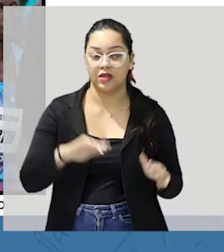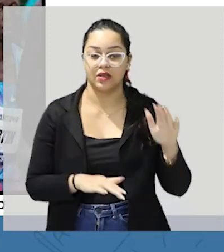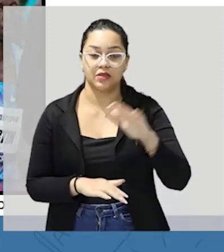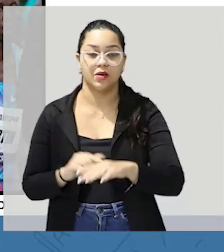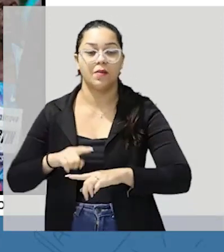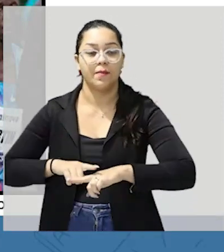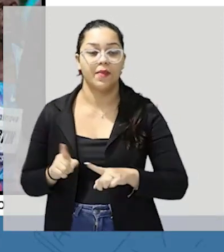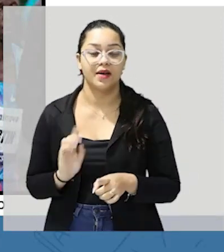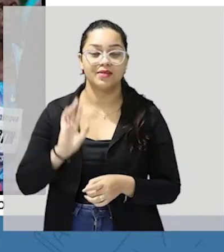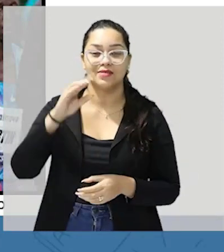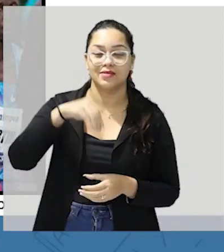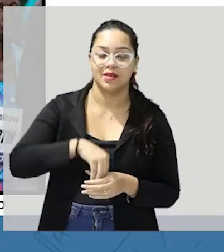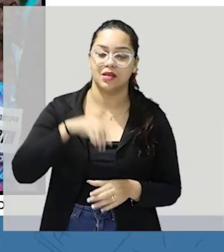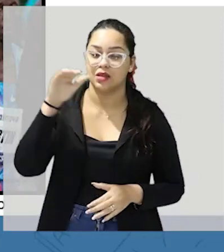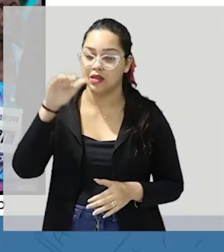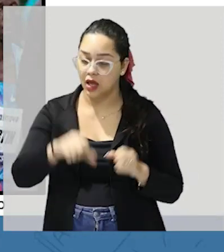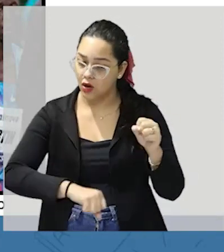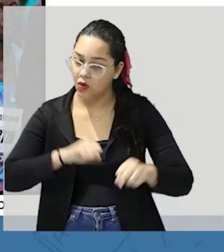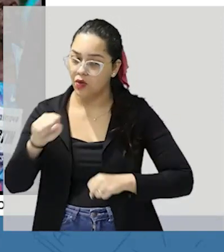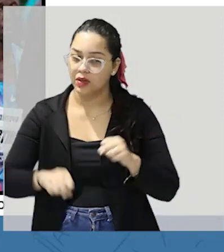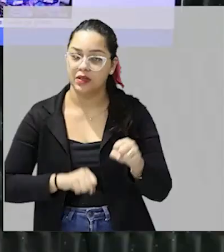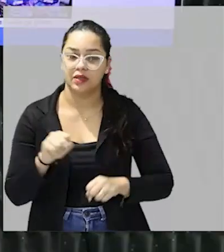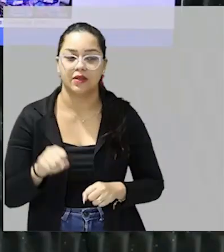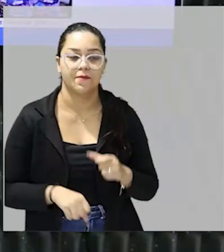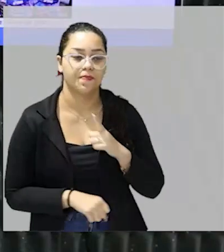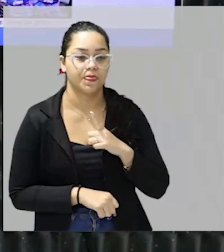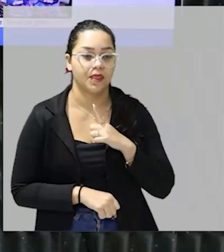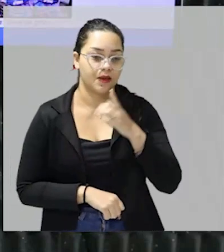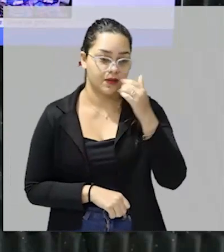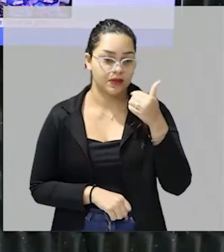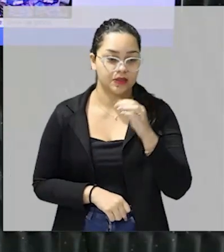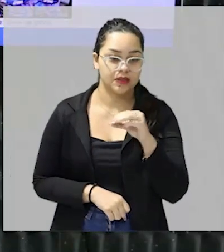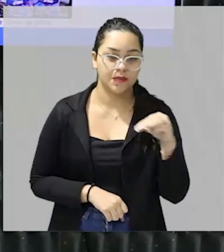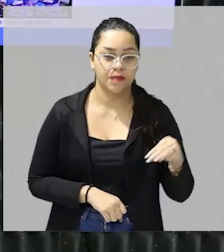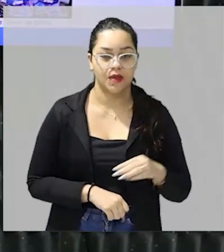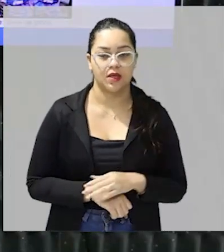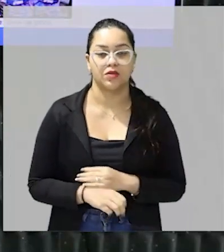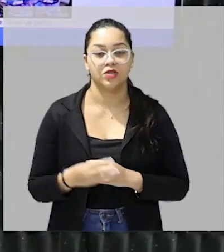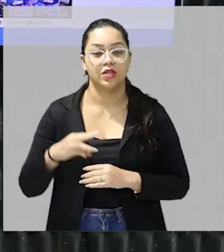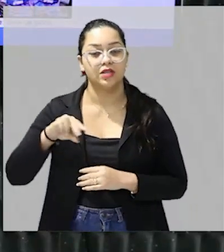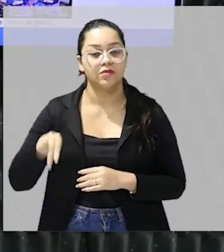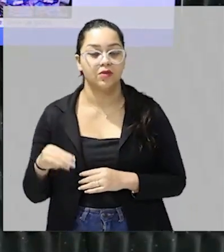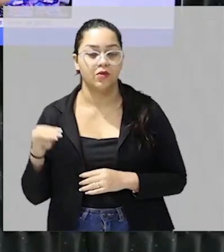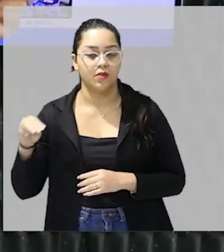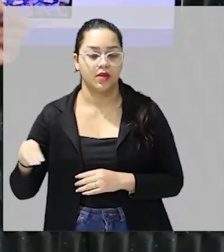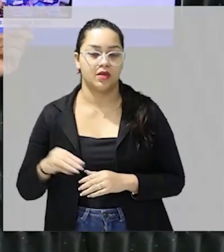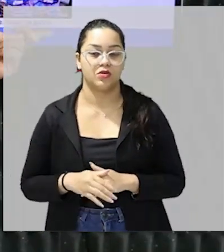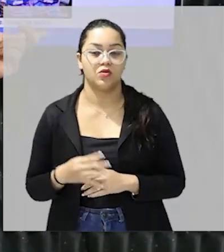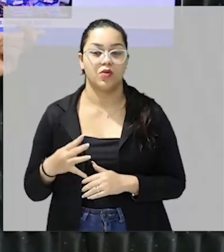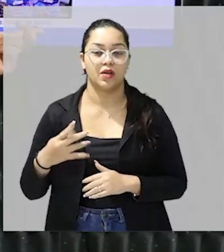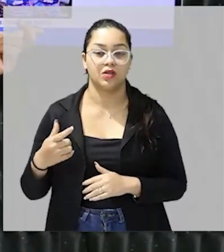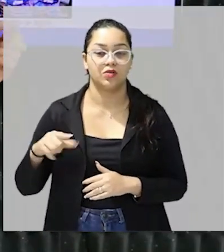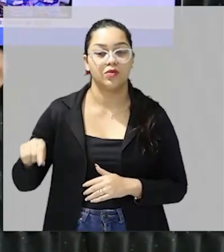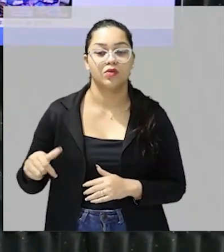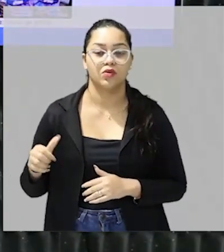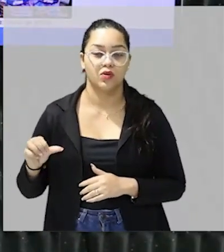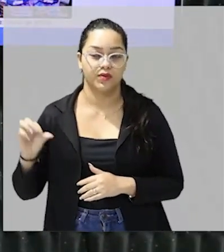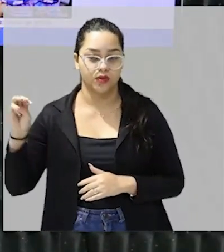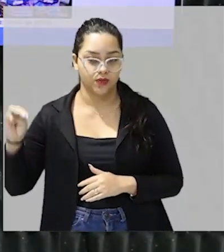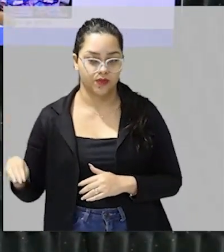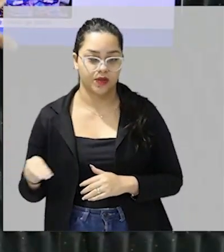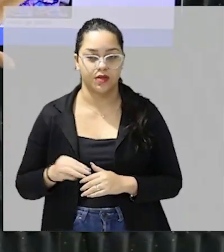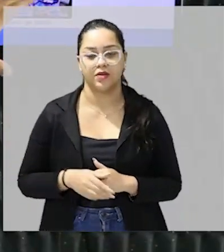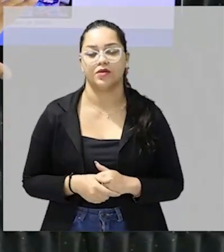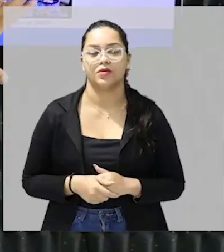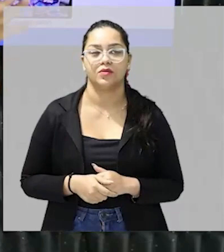natação. Mas dentro da corrida mesmo, ó, existe aqui um corredor de 100 metros, um corredor de 3.000 metros e uma maratona,